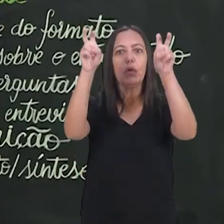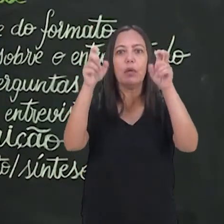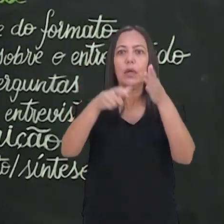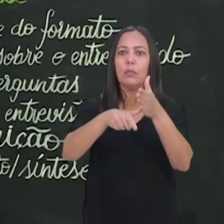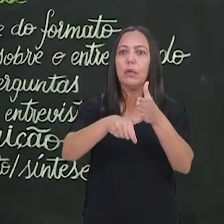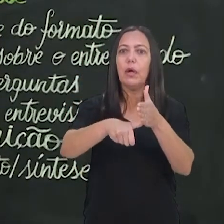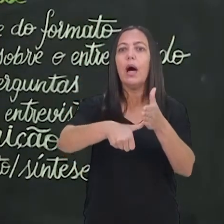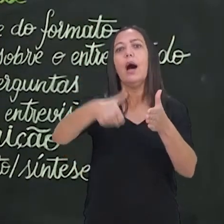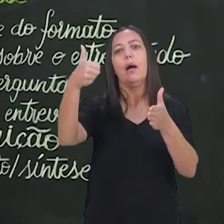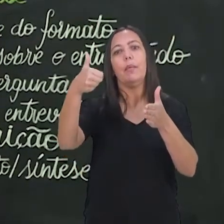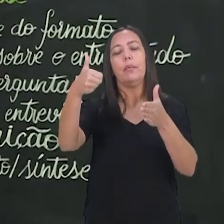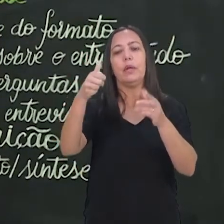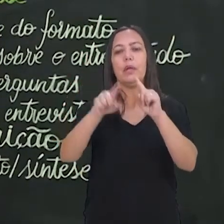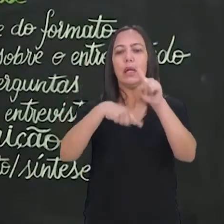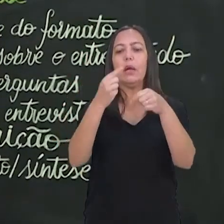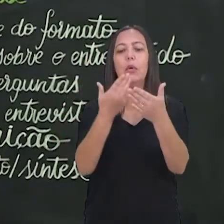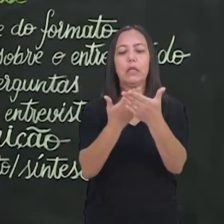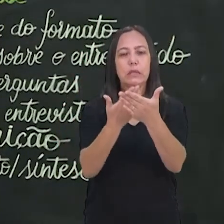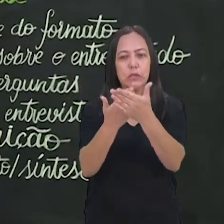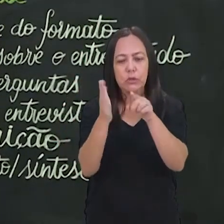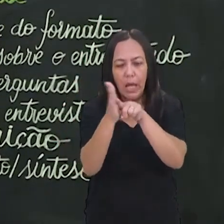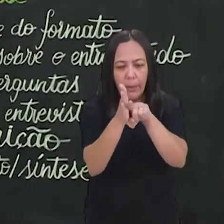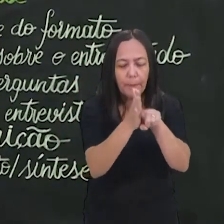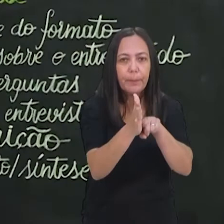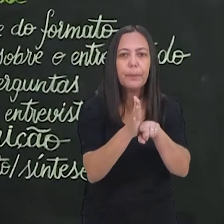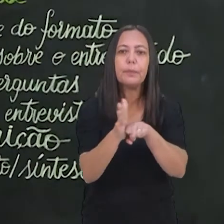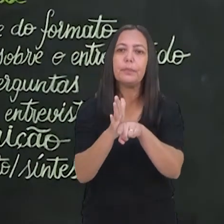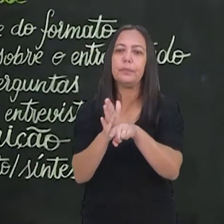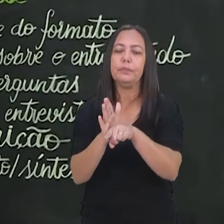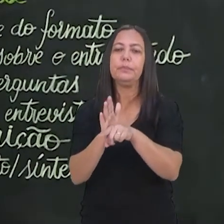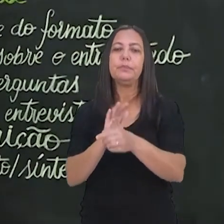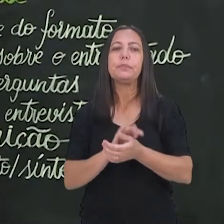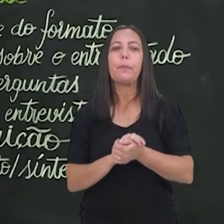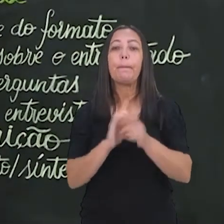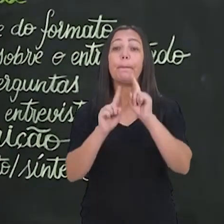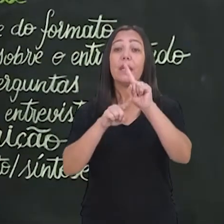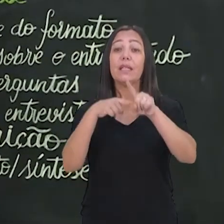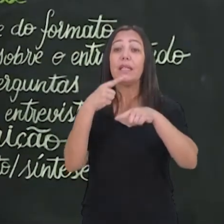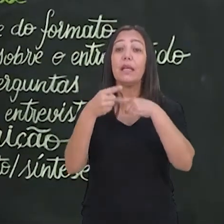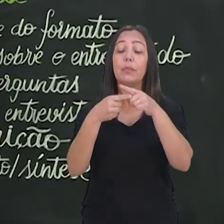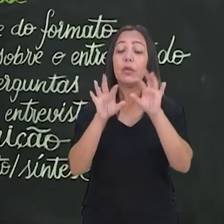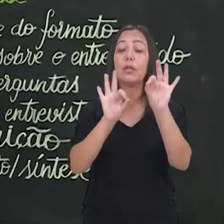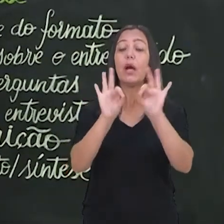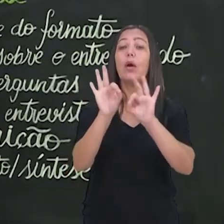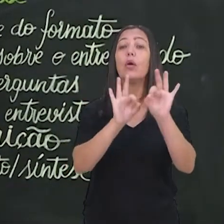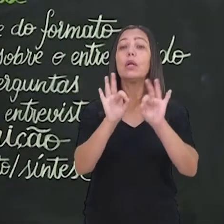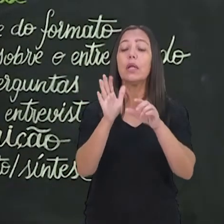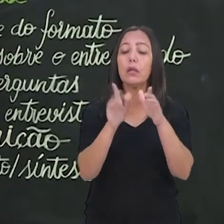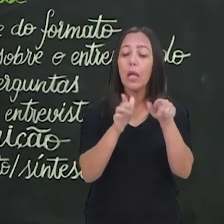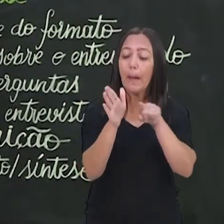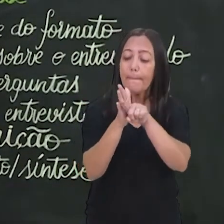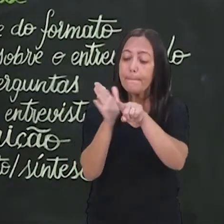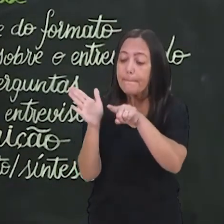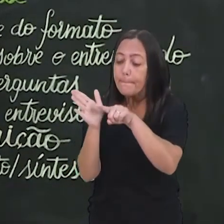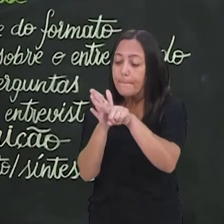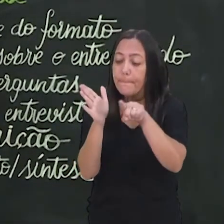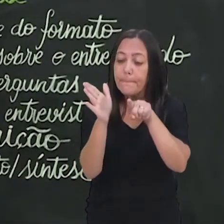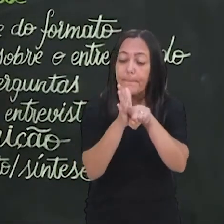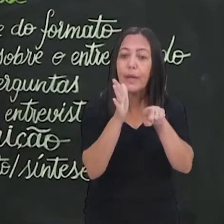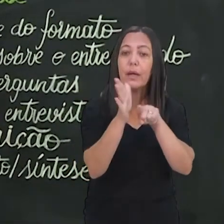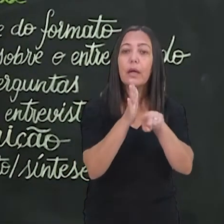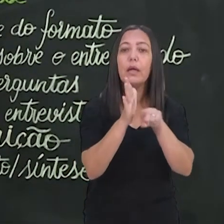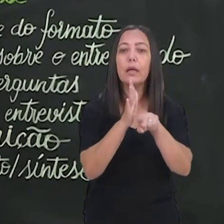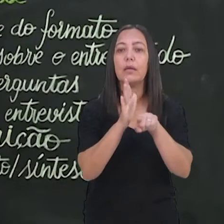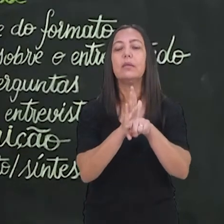descobrir algumas informações relevantes sobre o entrevistado. Depois da elaboração desse roteiro de perguntas, você vai de fato para o que a gente chama